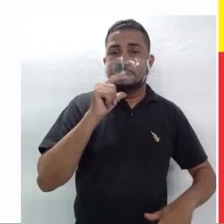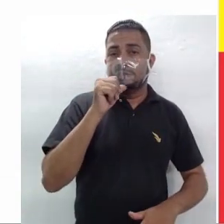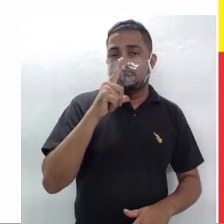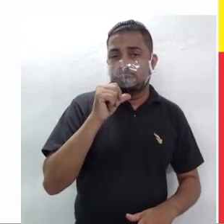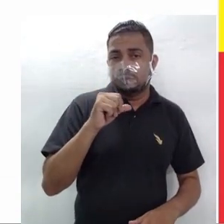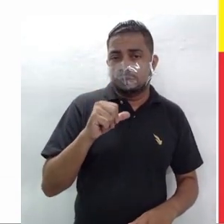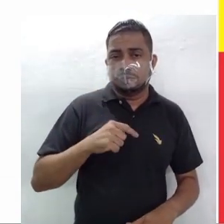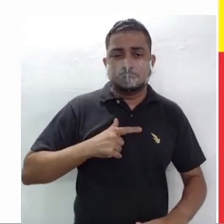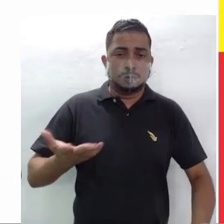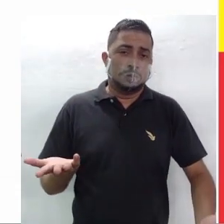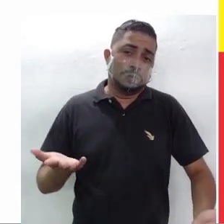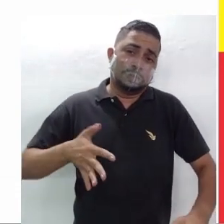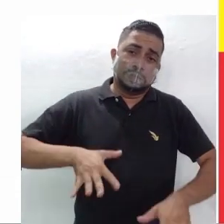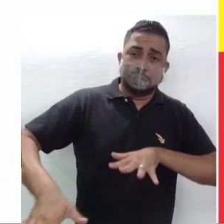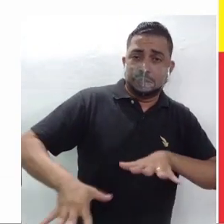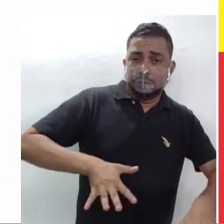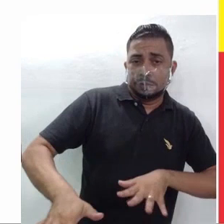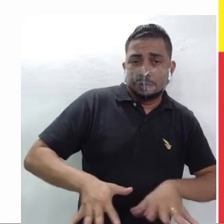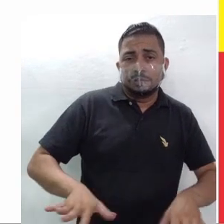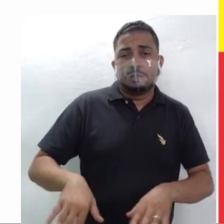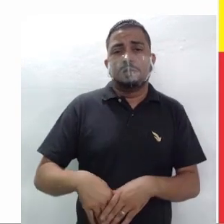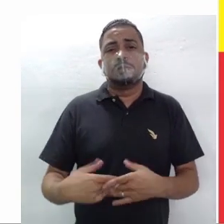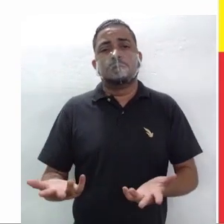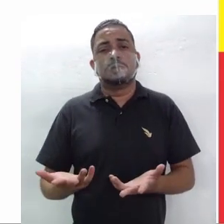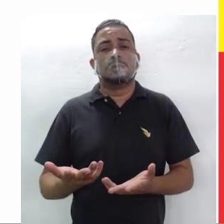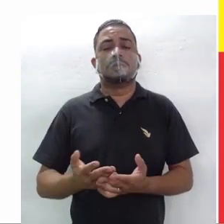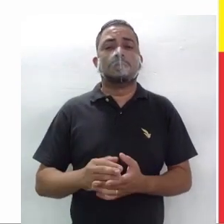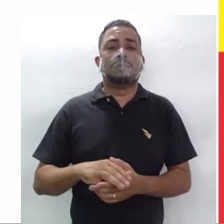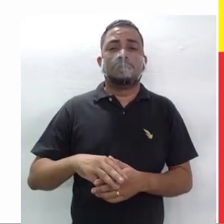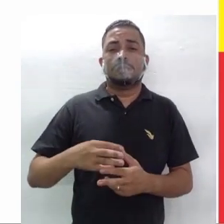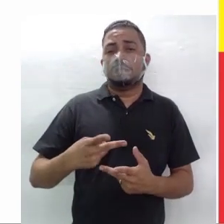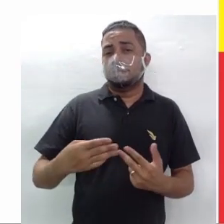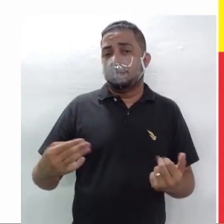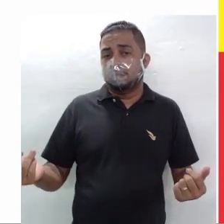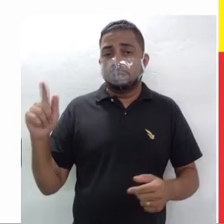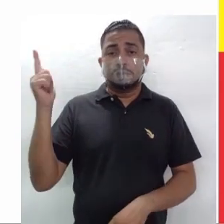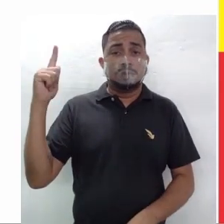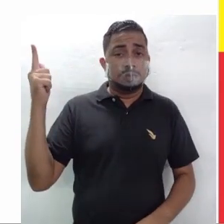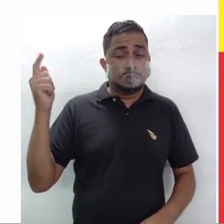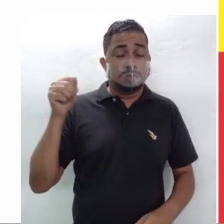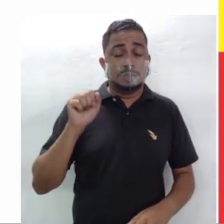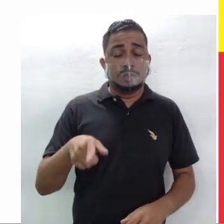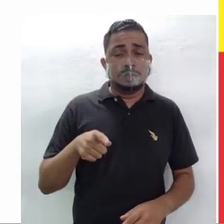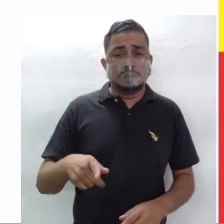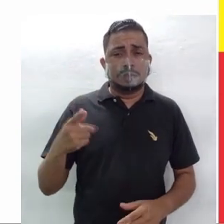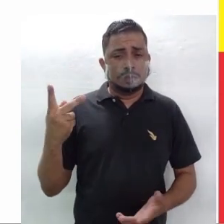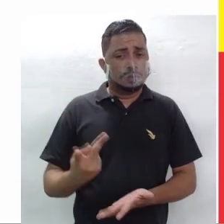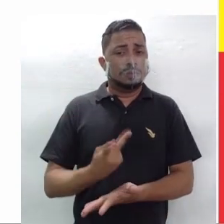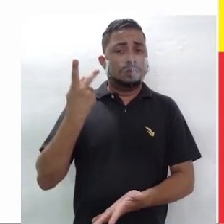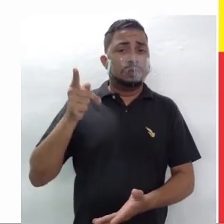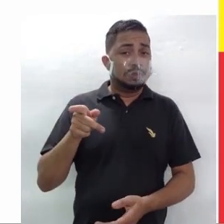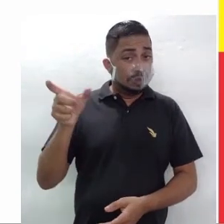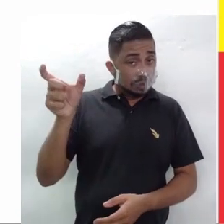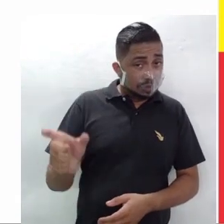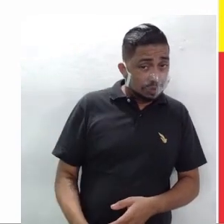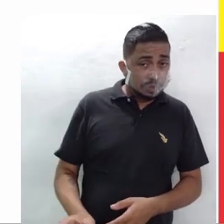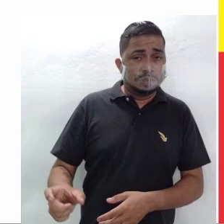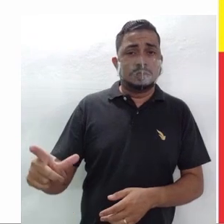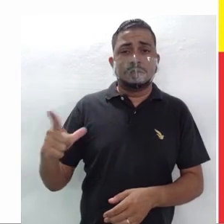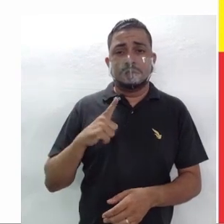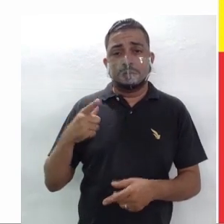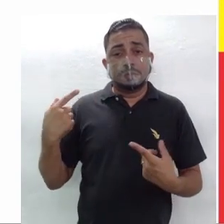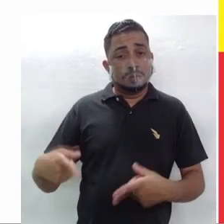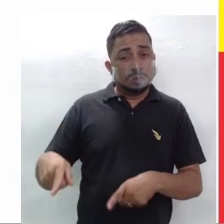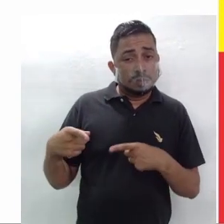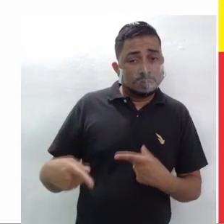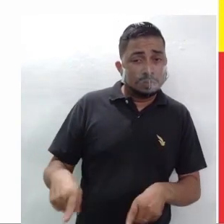por terremotos ou outros eventos geológicos. A ocorrência desse fenômeno provoca a invasão